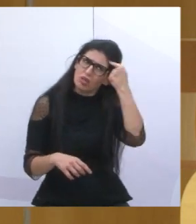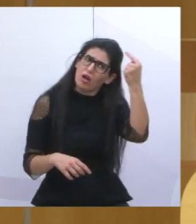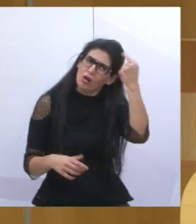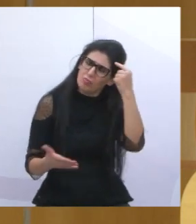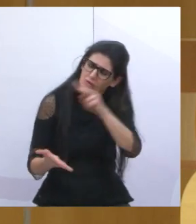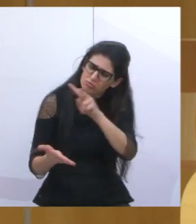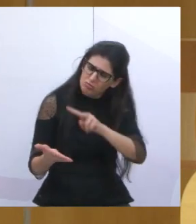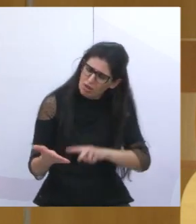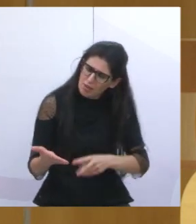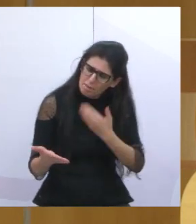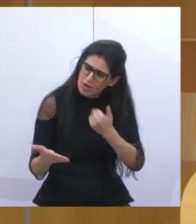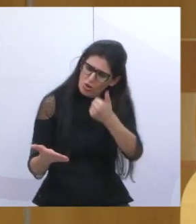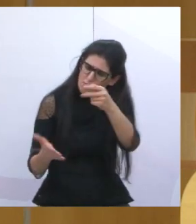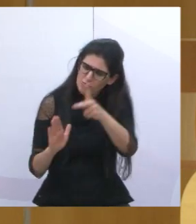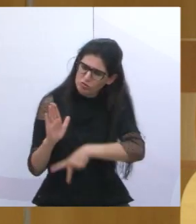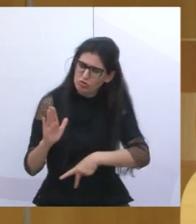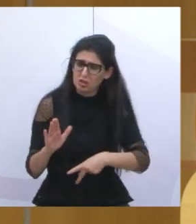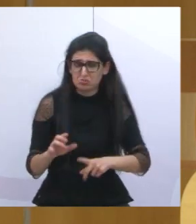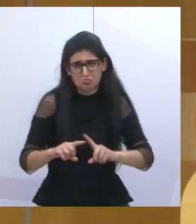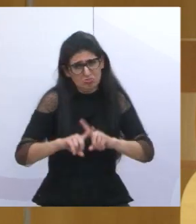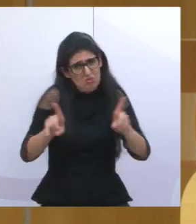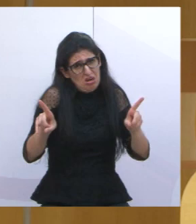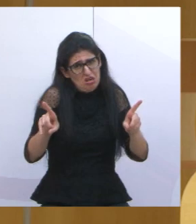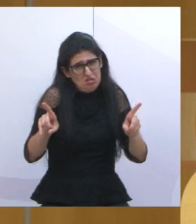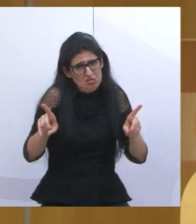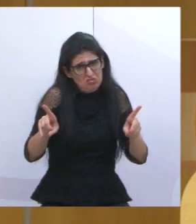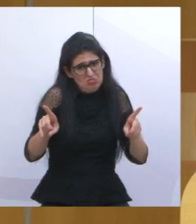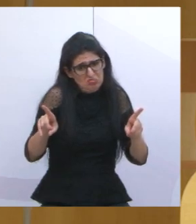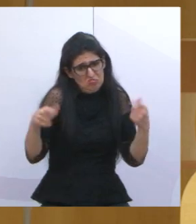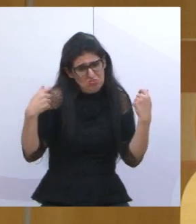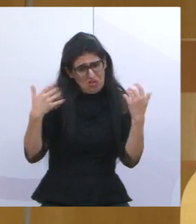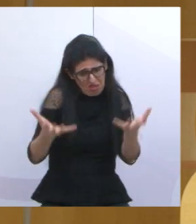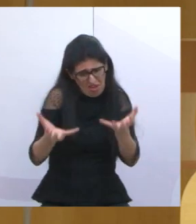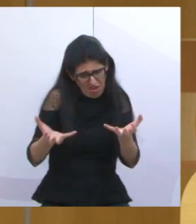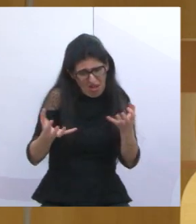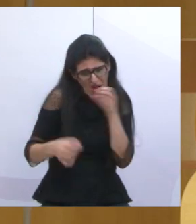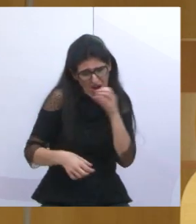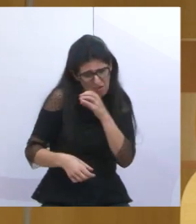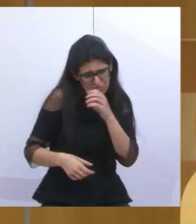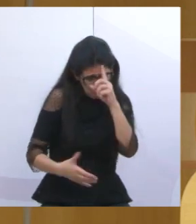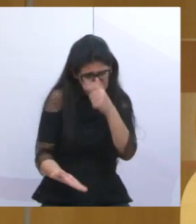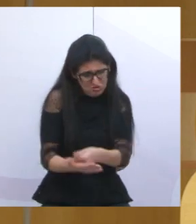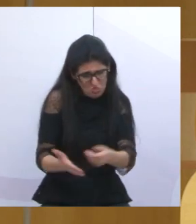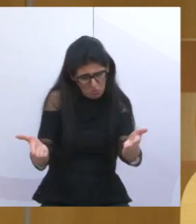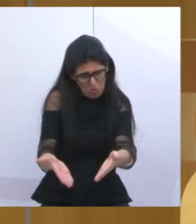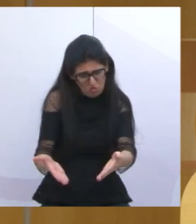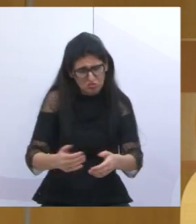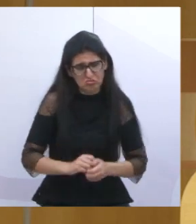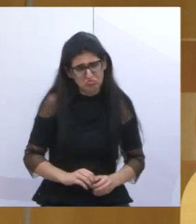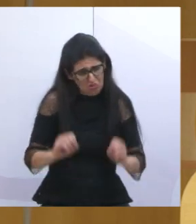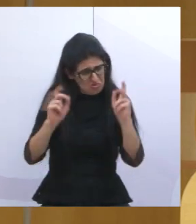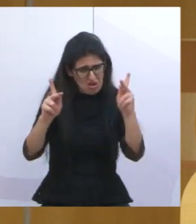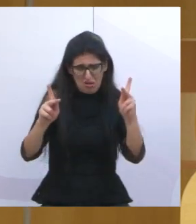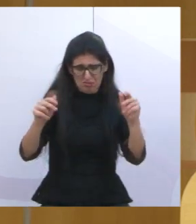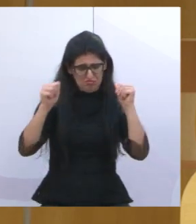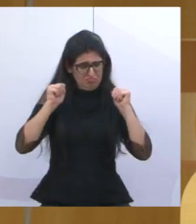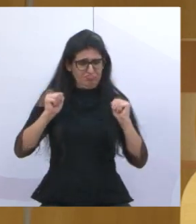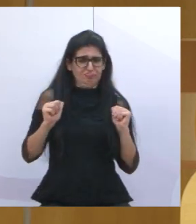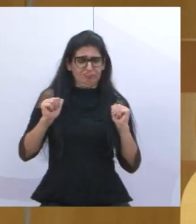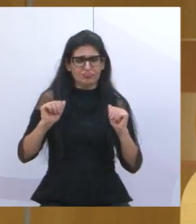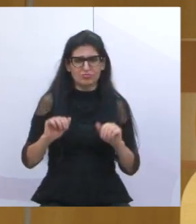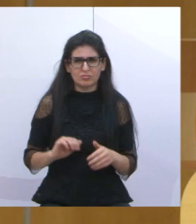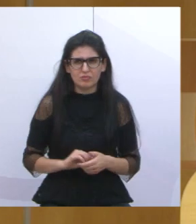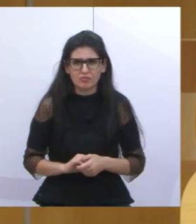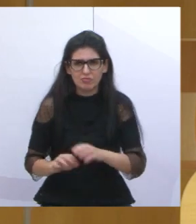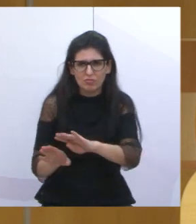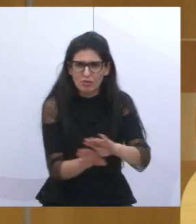projeto. É claro que a gente vê as dificuldades que é hoje, né, muitas vezes as pessoas, né, e aí cai naquilo, né, o asfalto passou, as